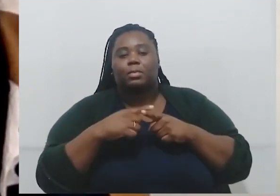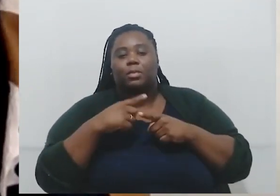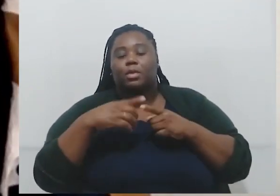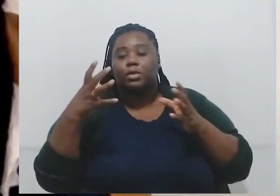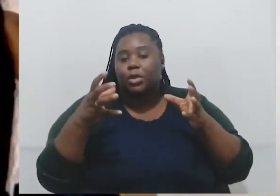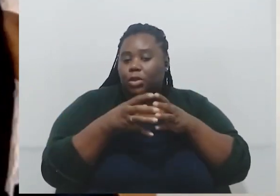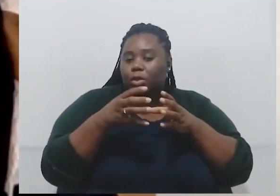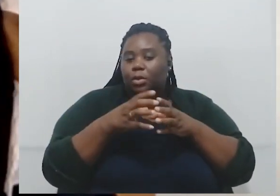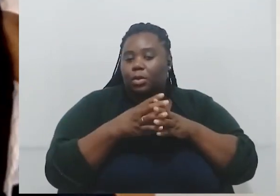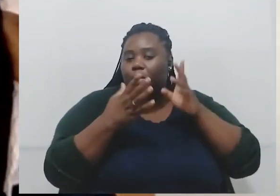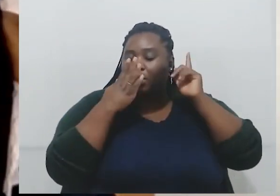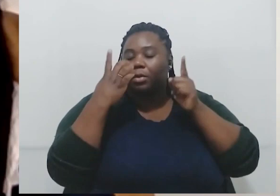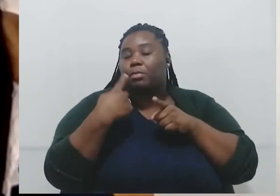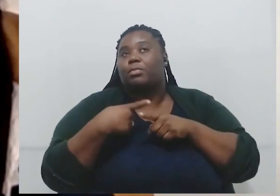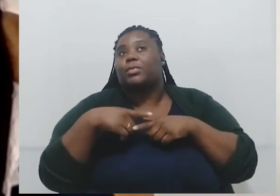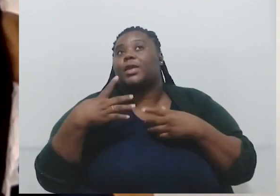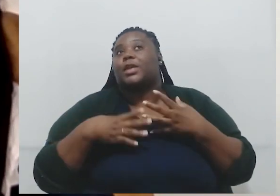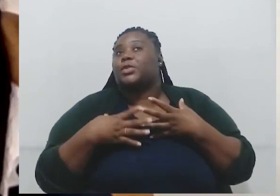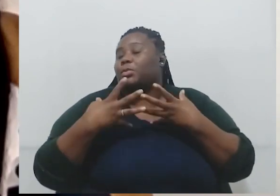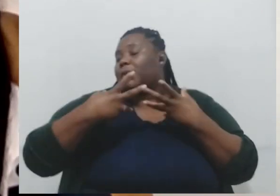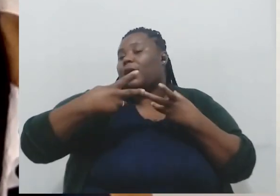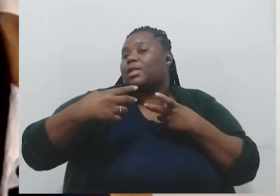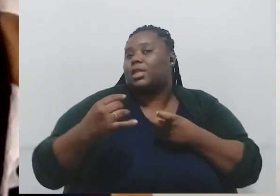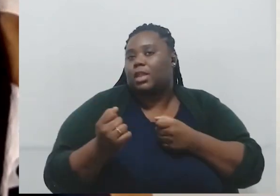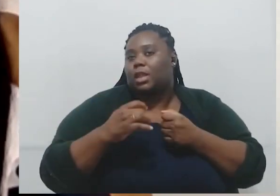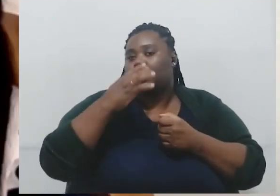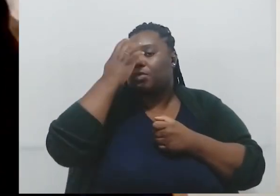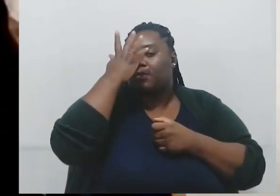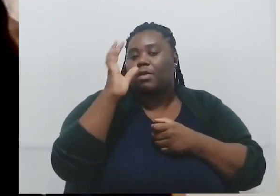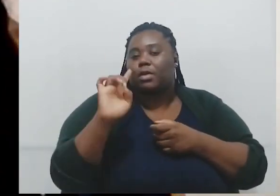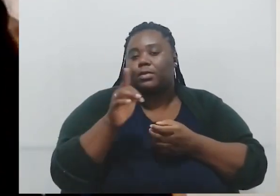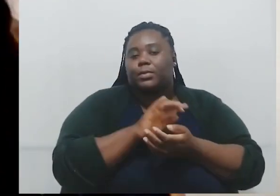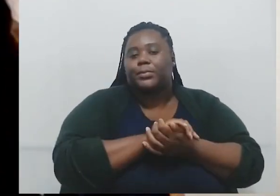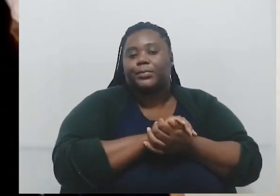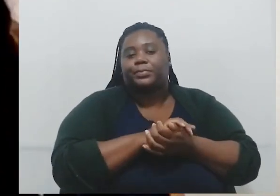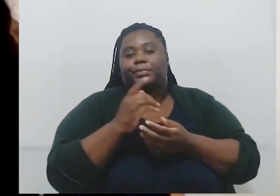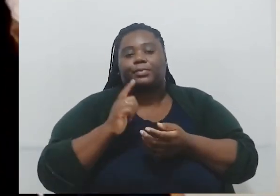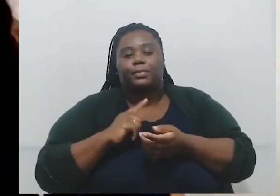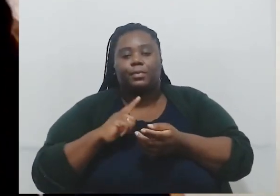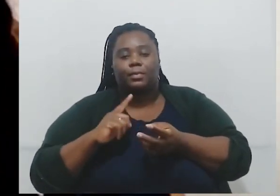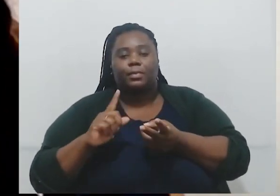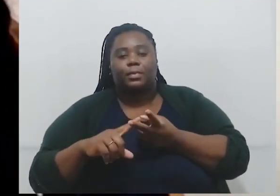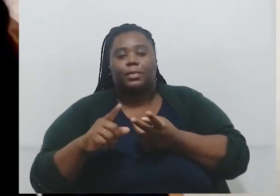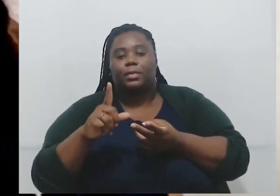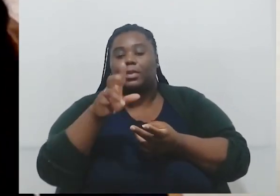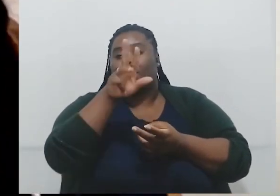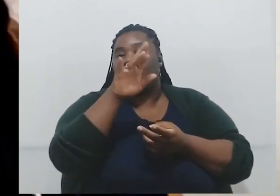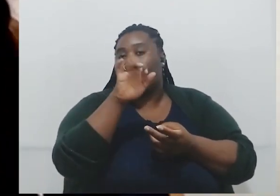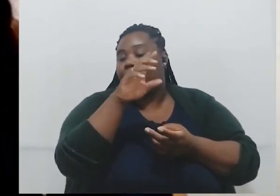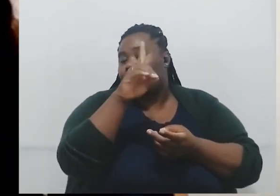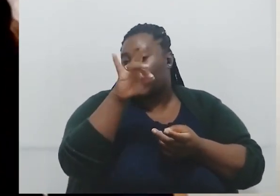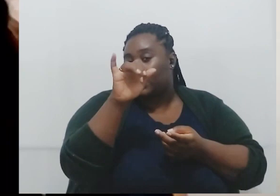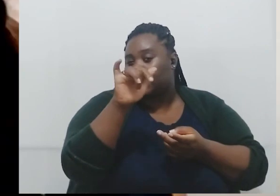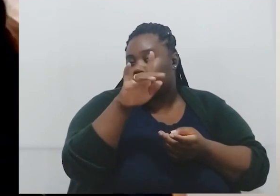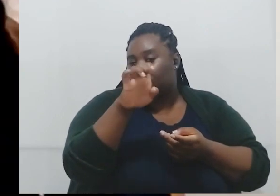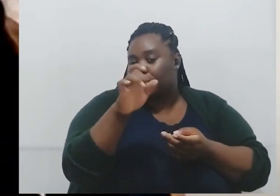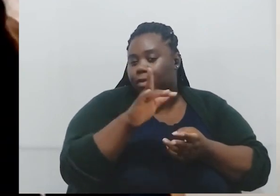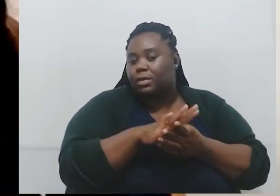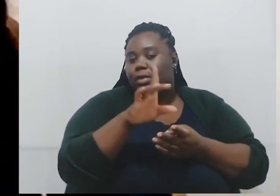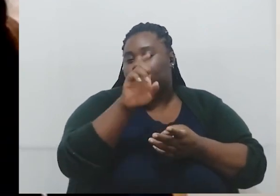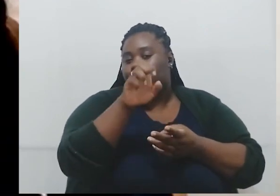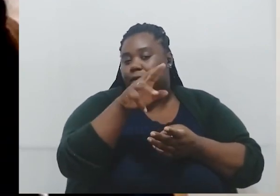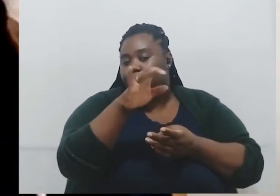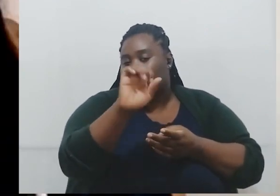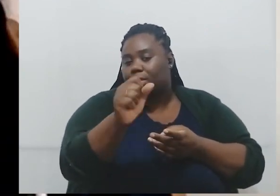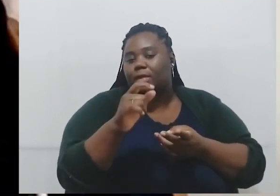uma linguagem que eu acesso, que me acessa fácil também. Tem a Rádio Yandê, a Rádio Yandê, Denilson Banil,